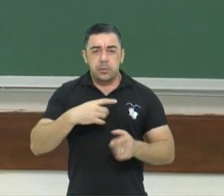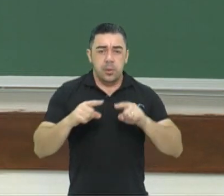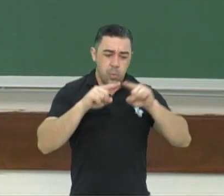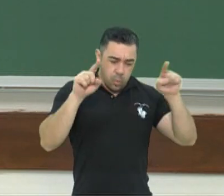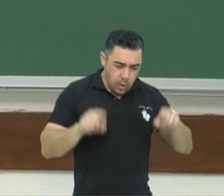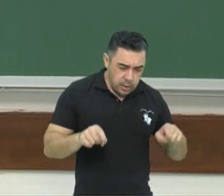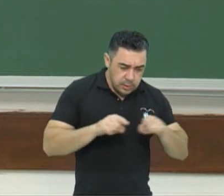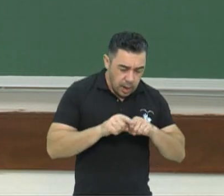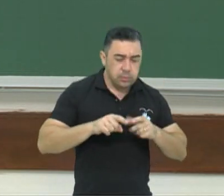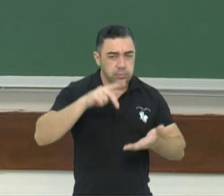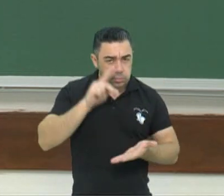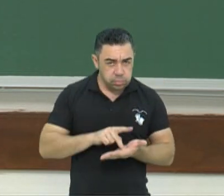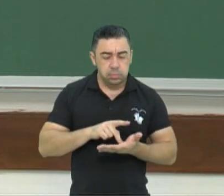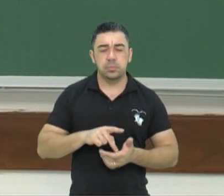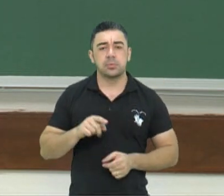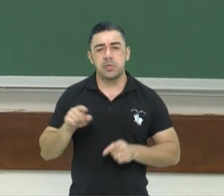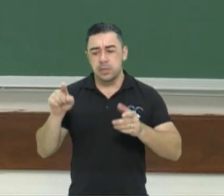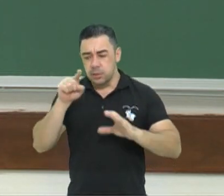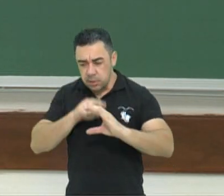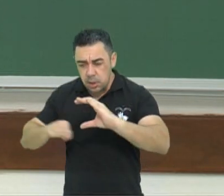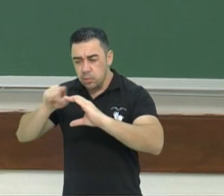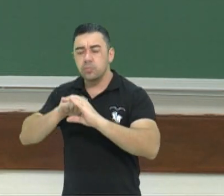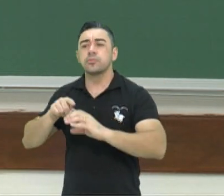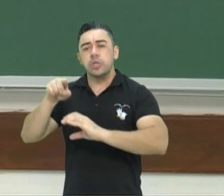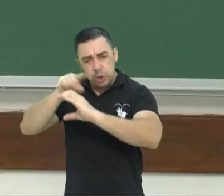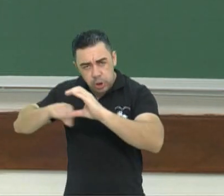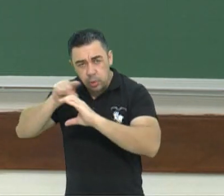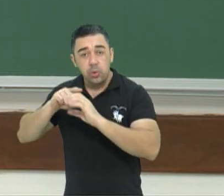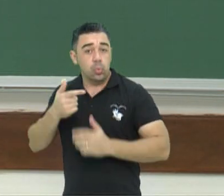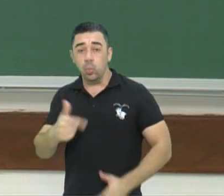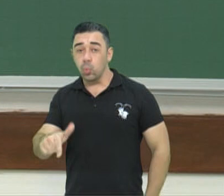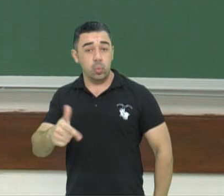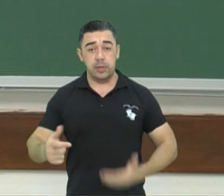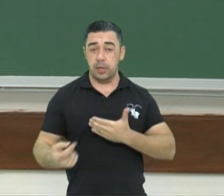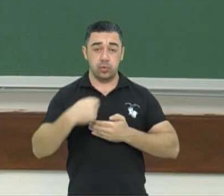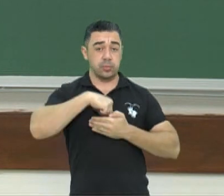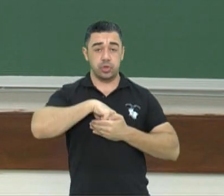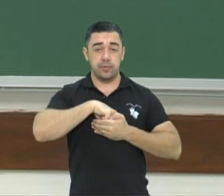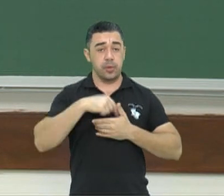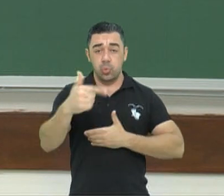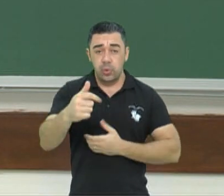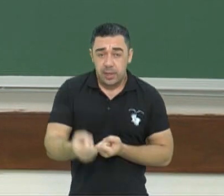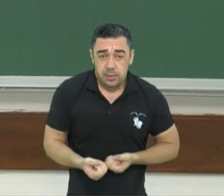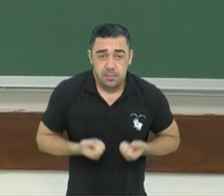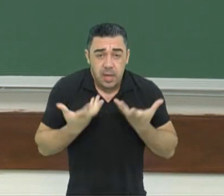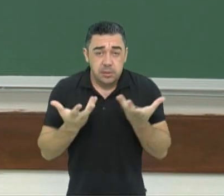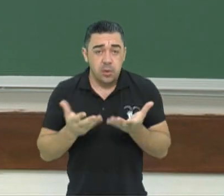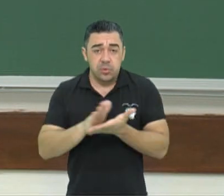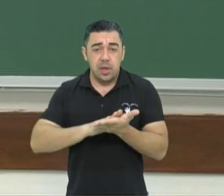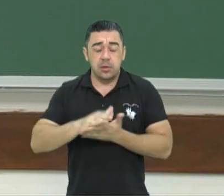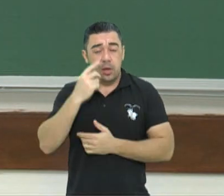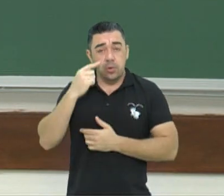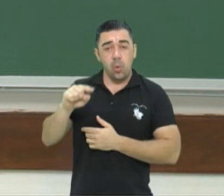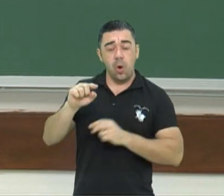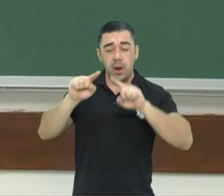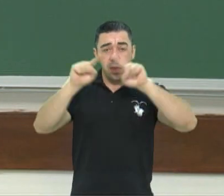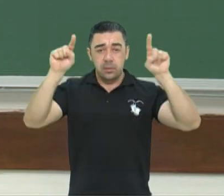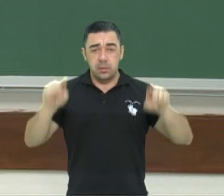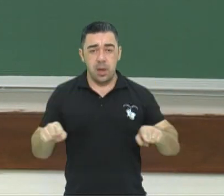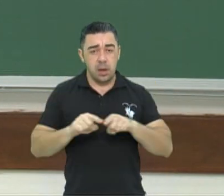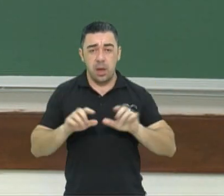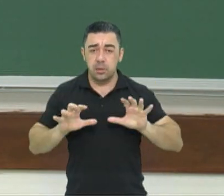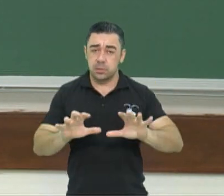um círculo, um círculo. Não existe subjetividade. Então não existe um tipo de expressão. É aquilo que está na tela, simplesmente.